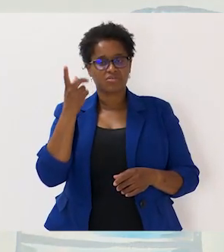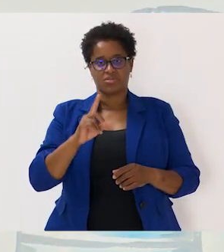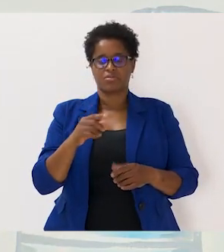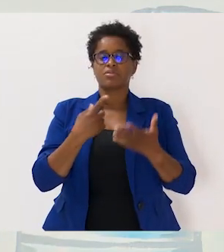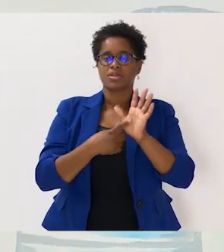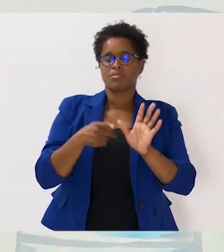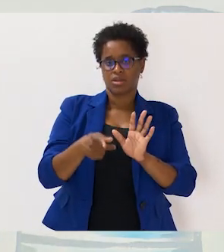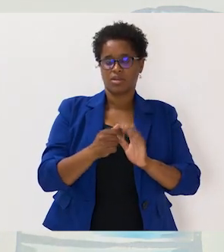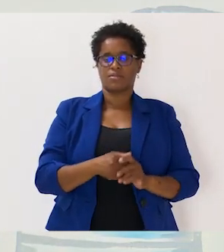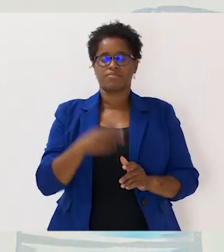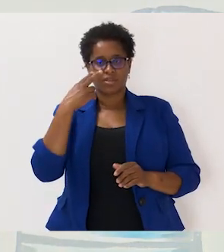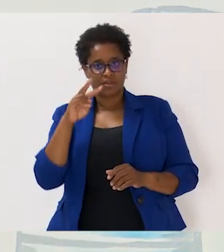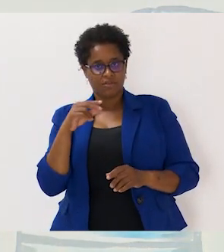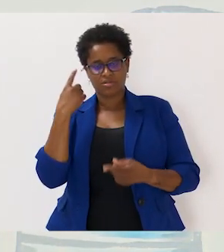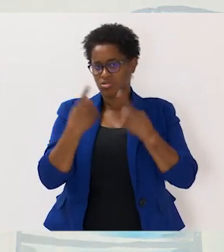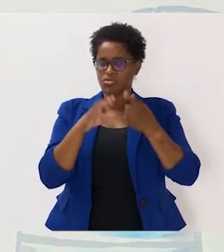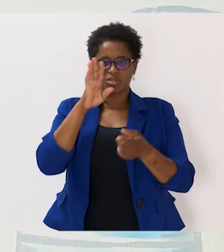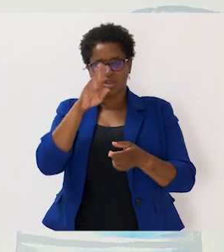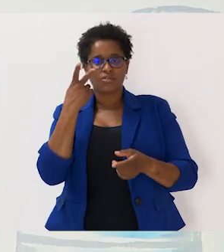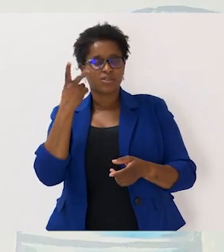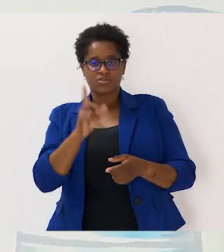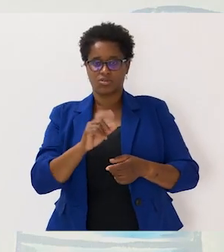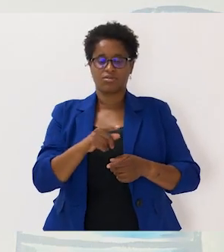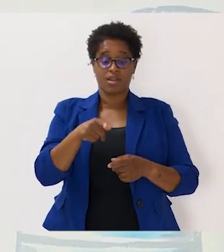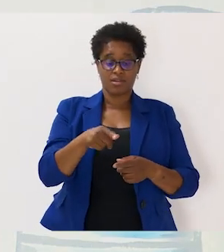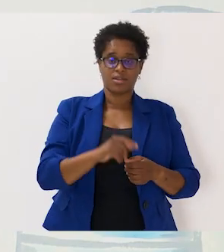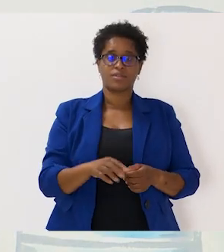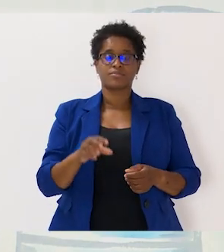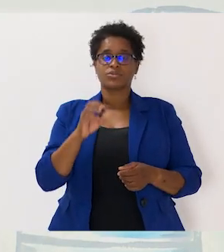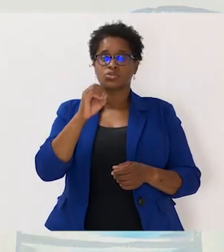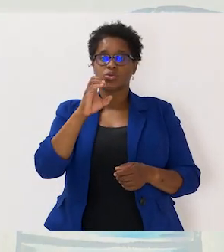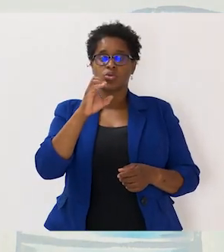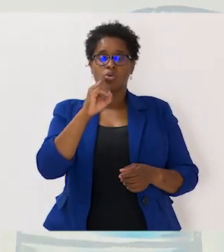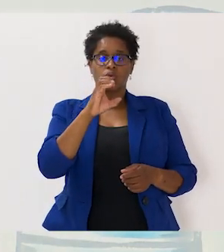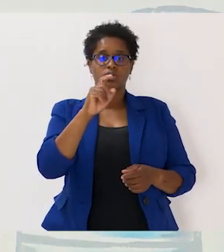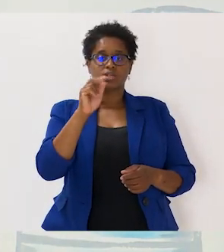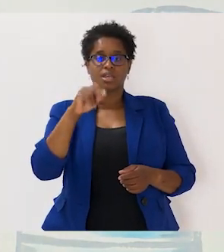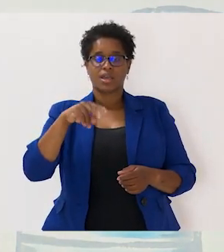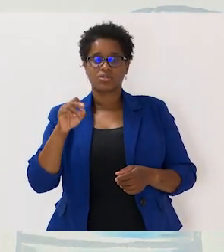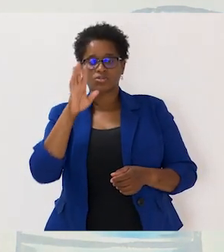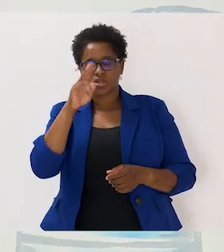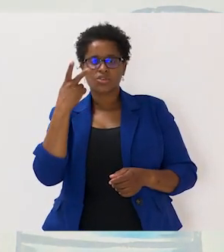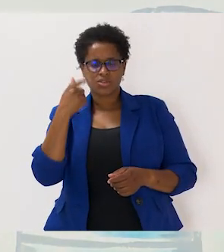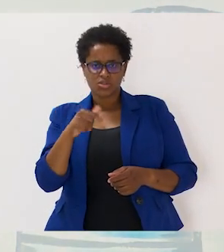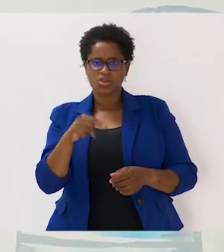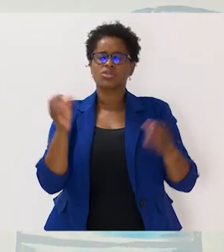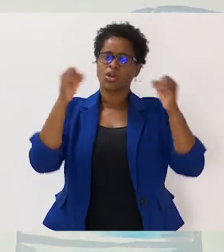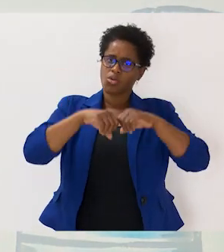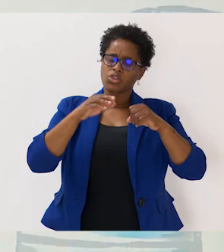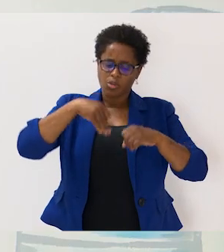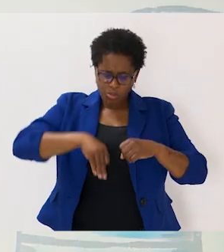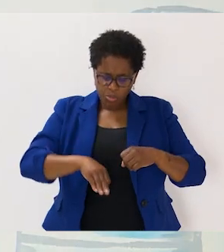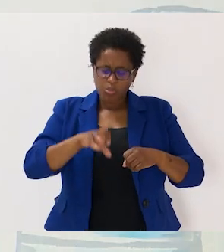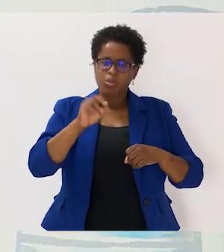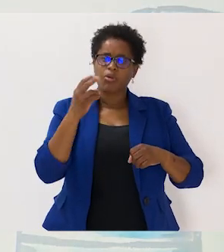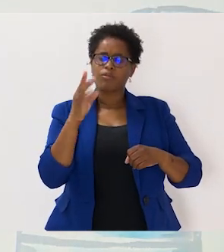aqui, por exemplo, não se vê nenhum ser vivo. Então, aqui, nos oceanos, os seres estão distribuídos de acordo com a